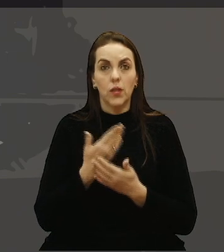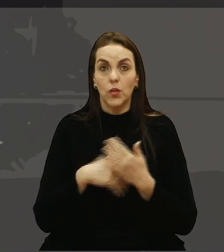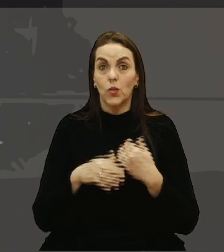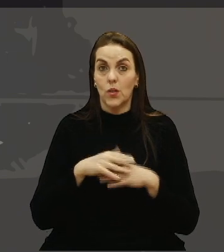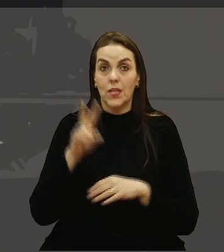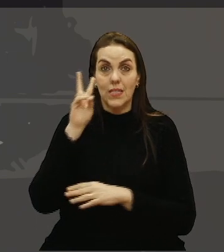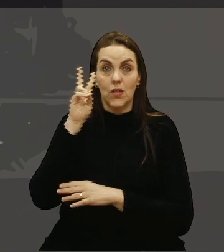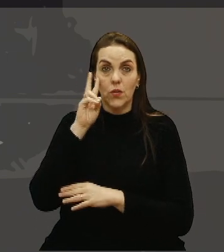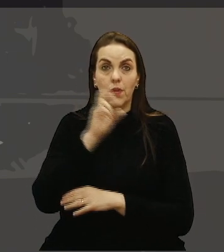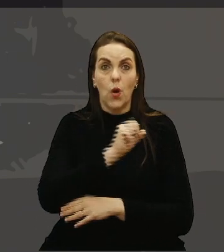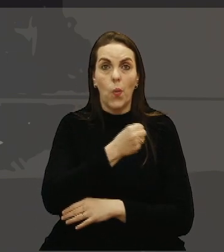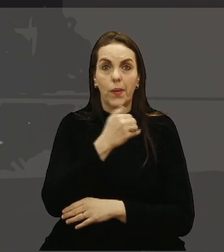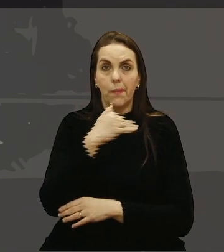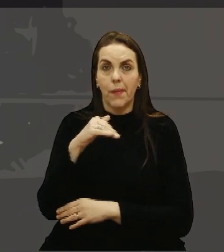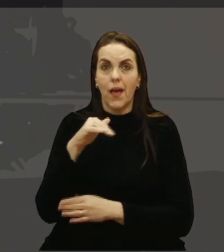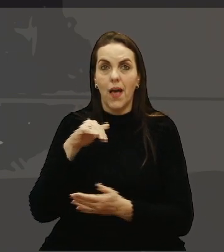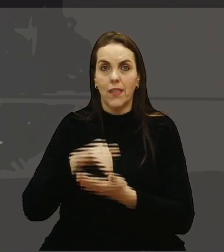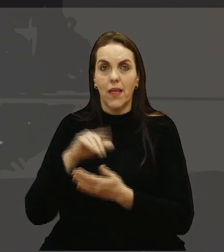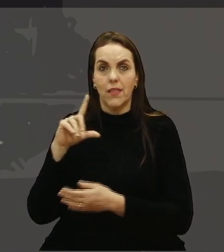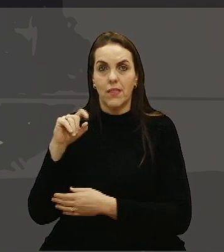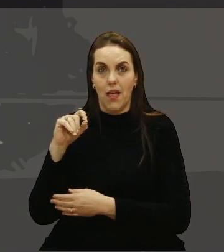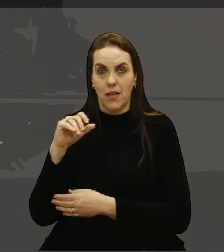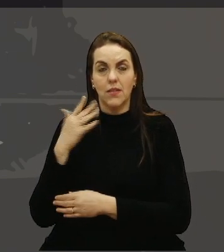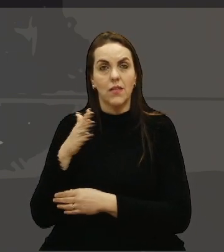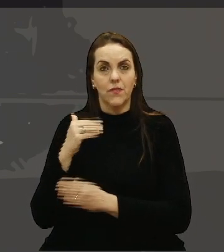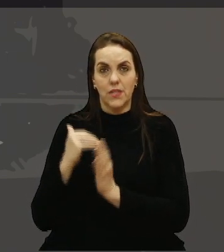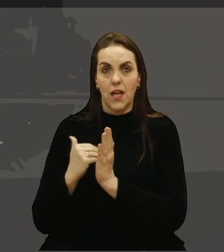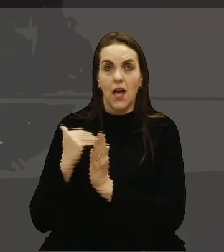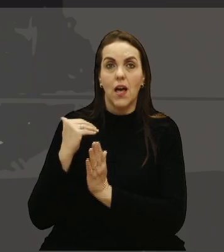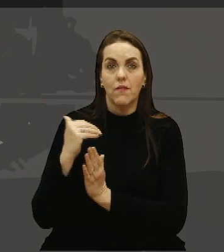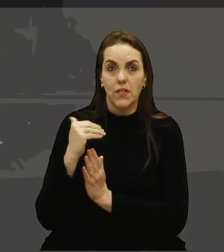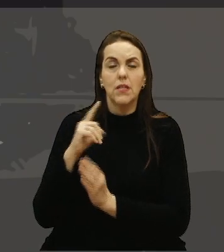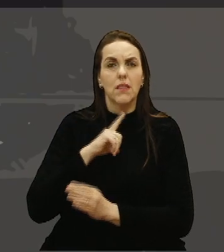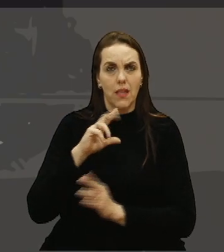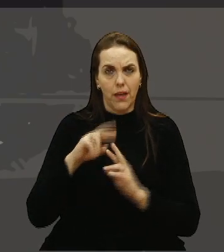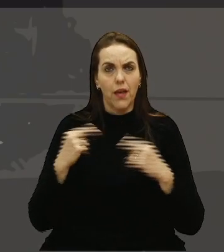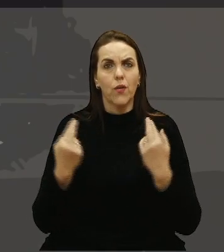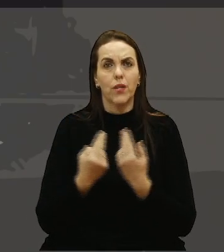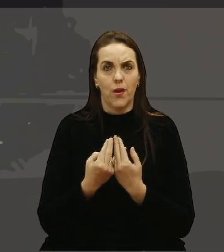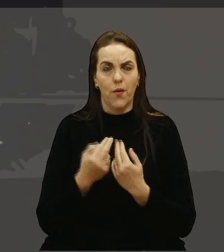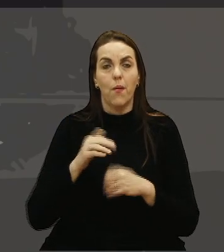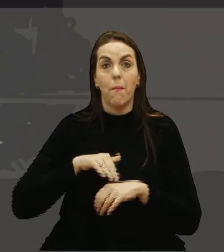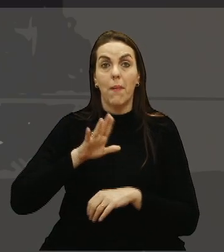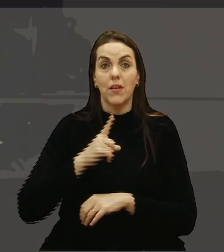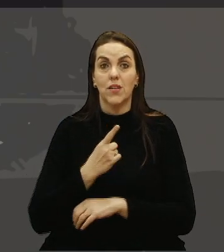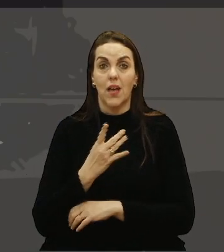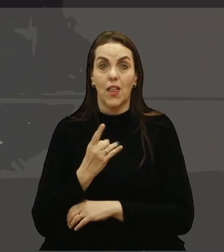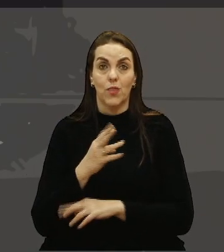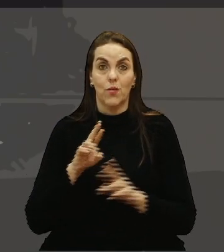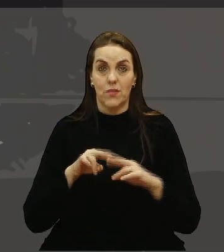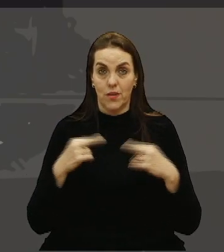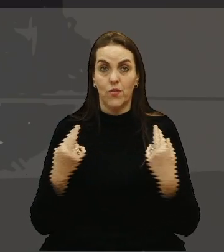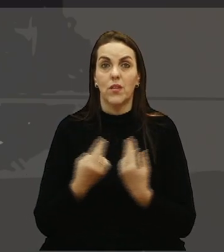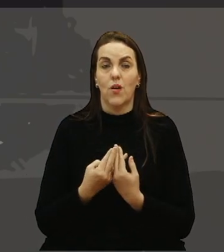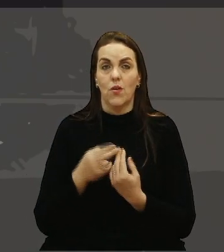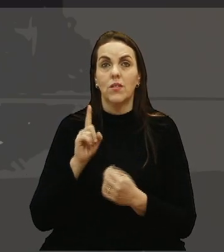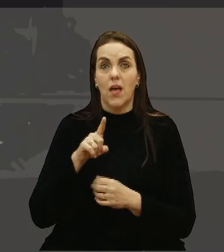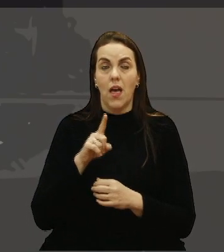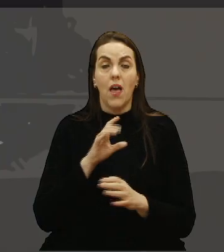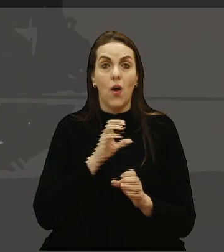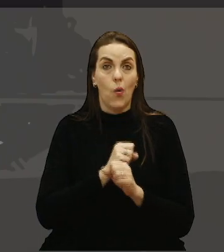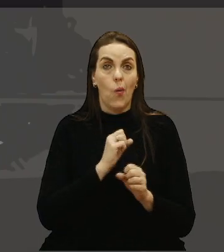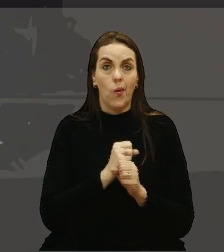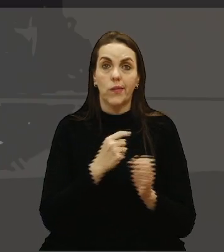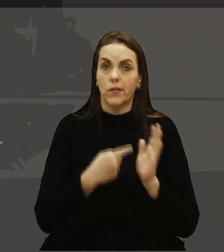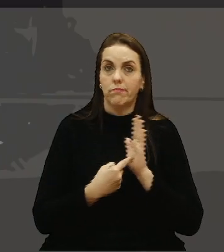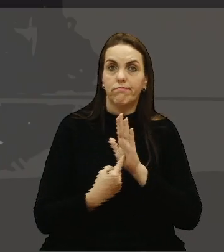8h30 às 10 horas, e às vezes avançamos, temos reunião. Já foram mais de 14 reuniões. E isso é uma prestação de contas, porque nós